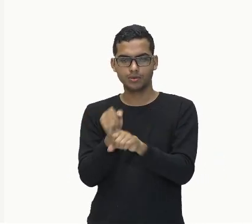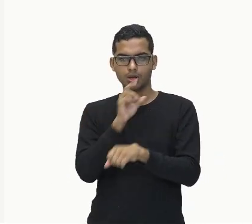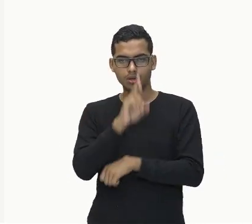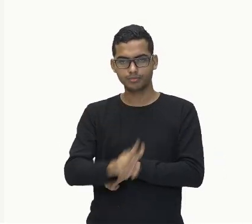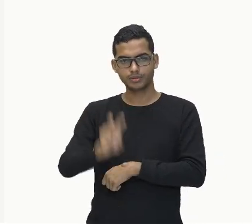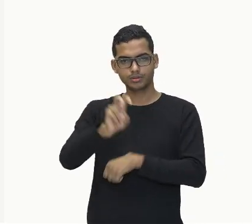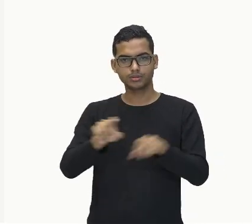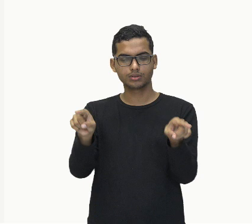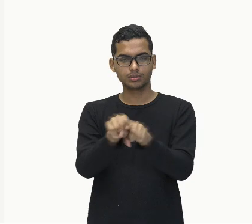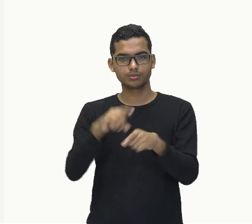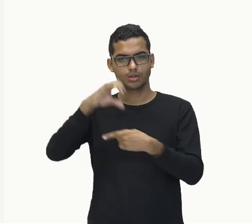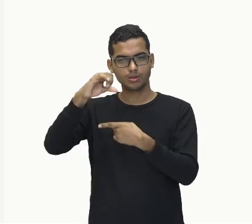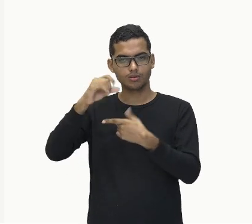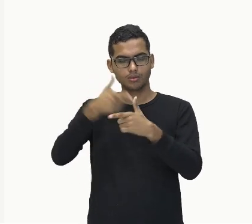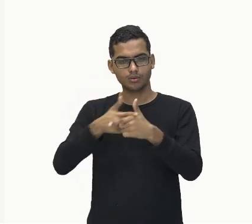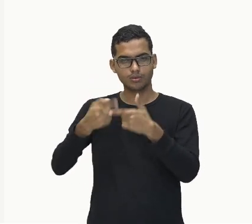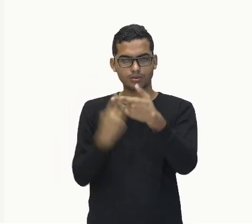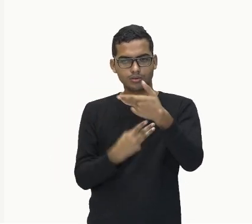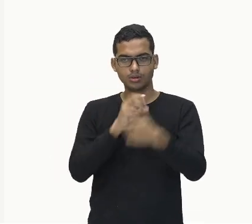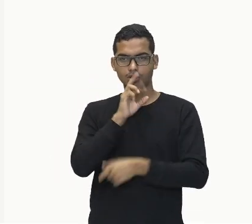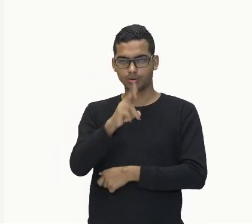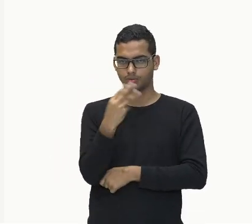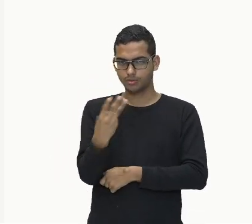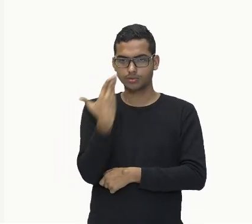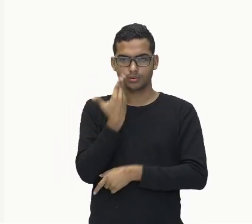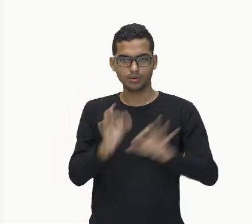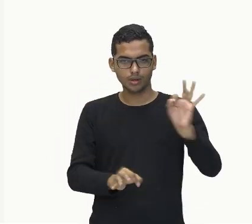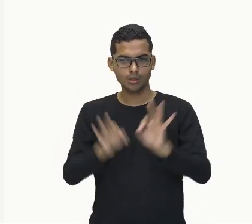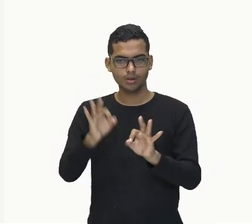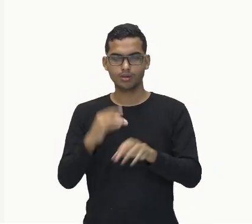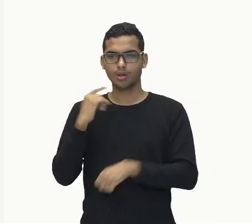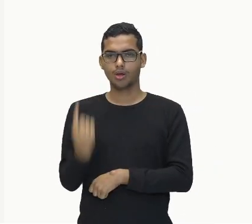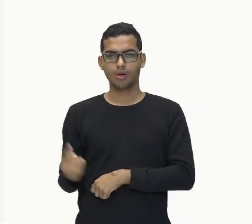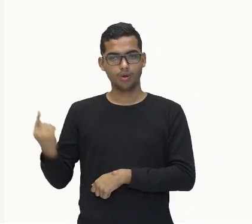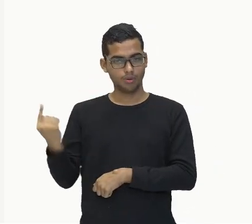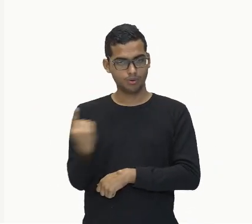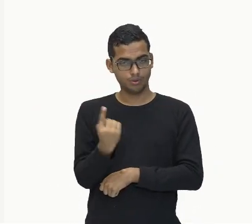ficou 11 vezes 5 vezes 3, que dá